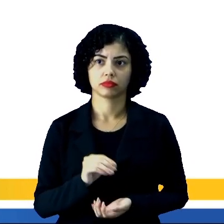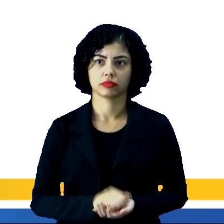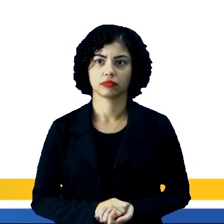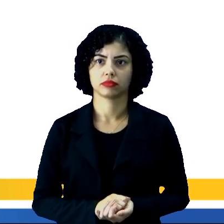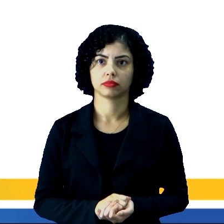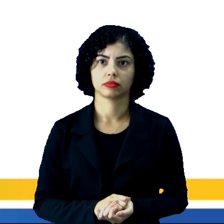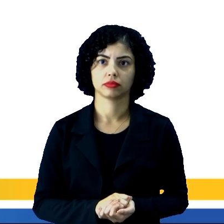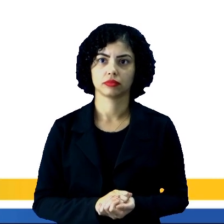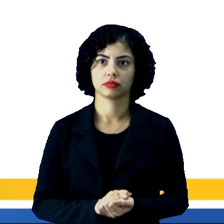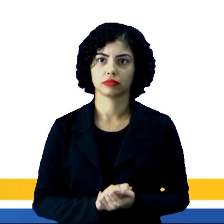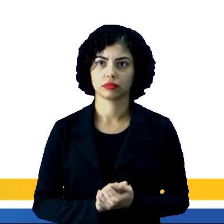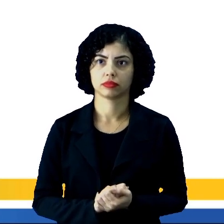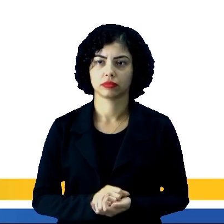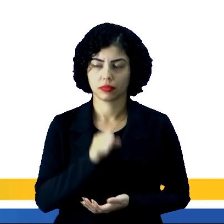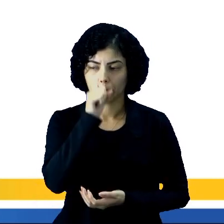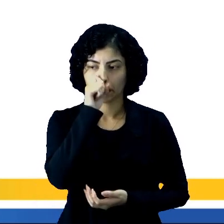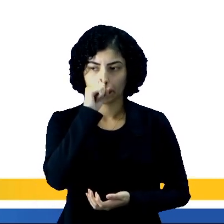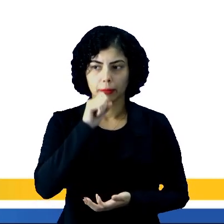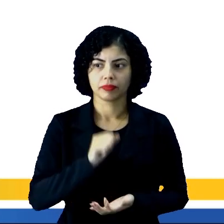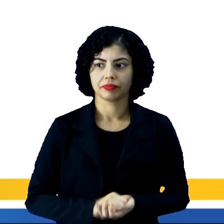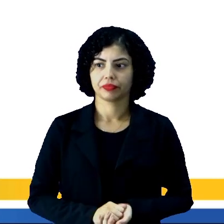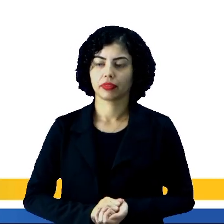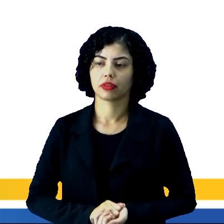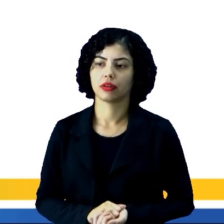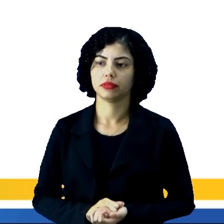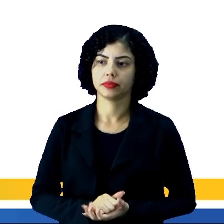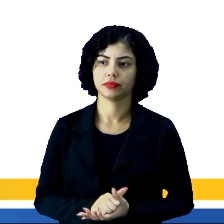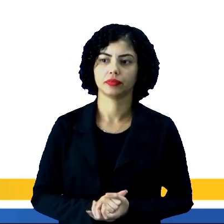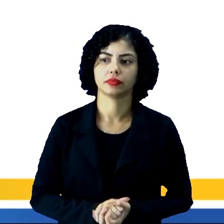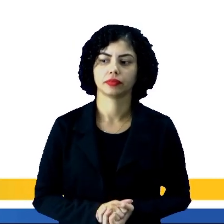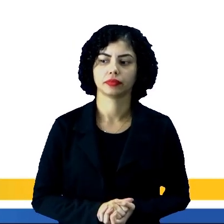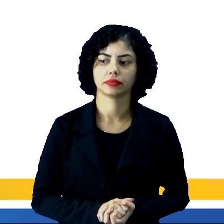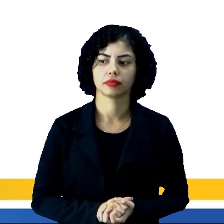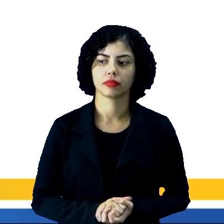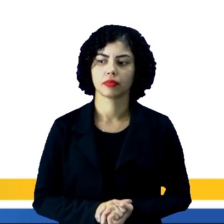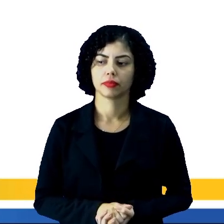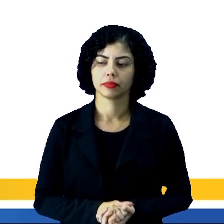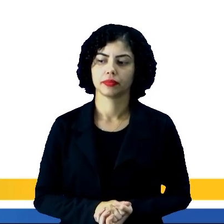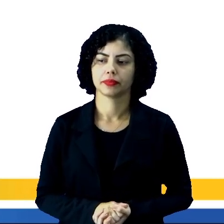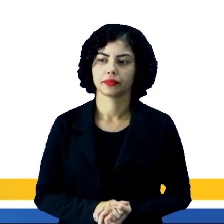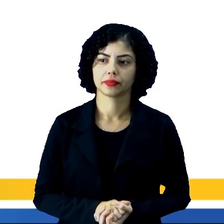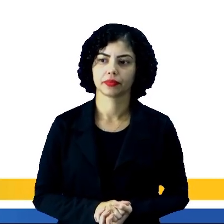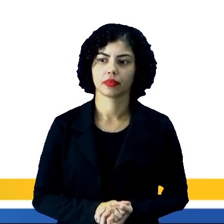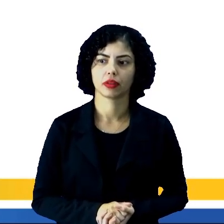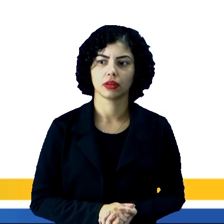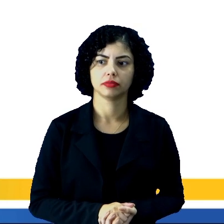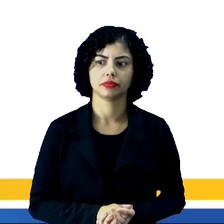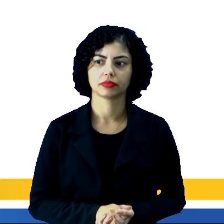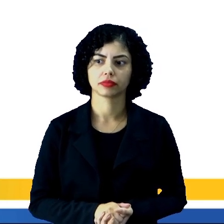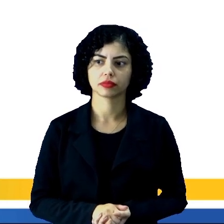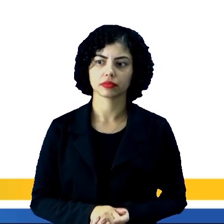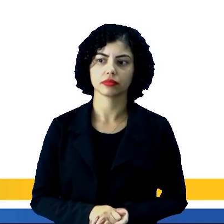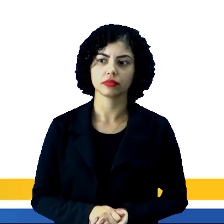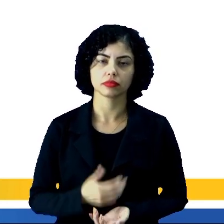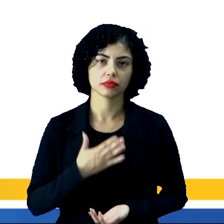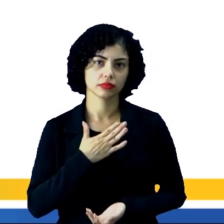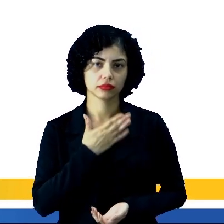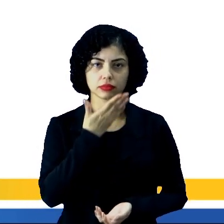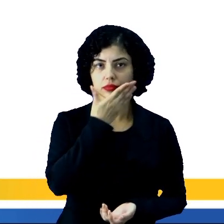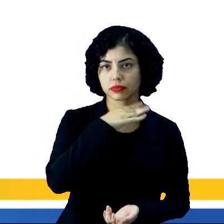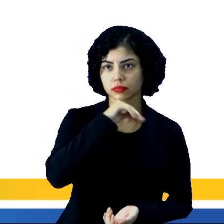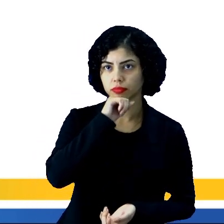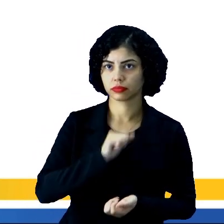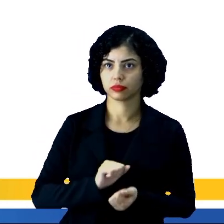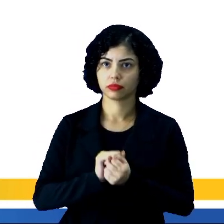meio papai Diogo fluímos A La Plage meu pai eu Fomos à praia Quem foi a praia me papai diou né então